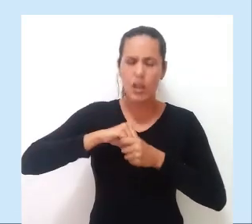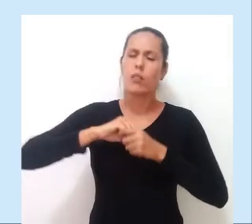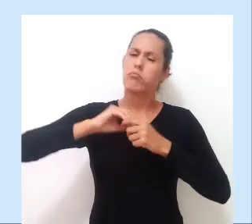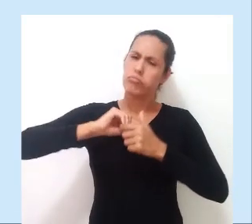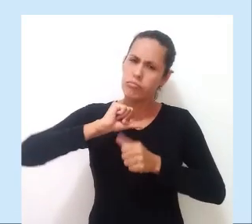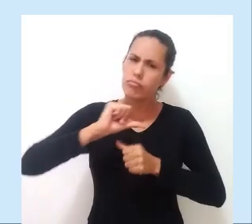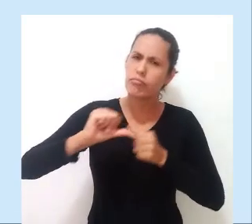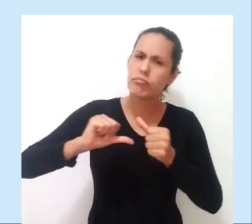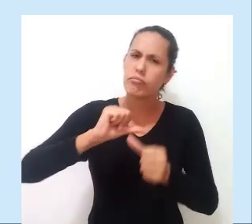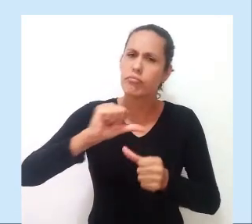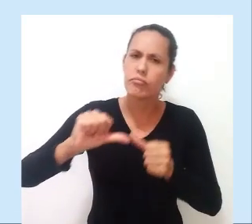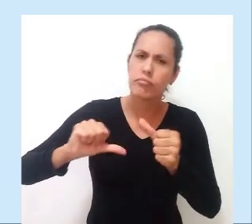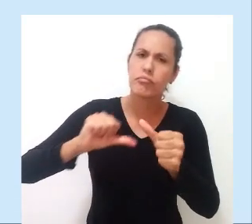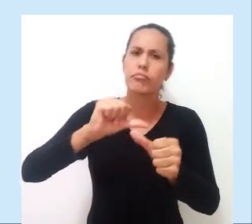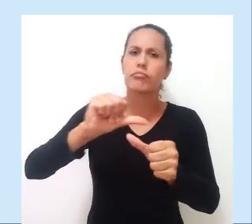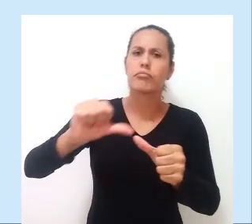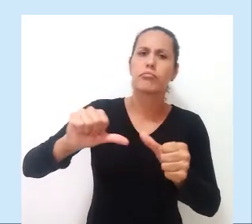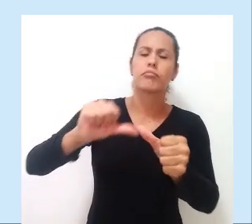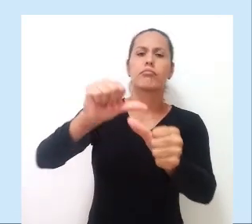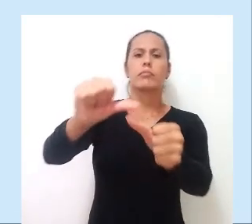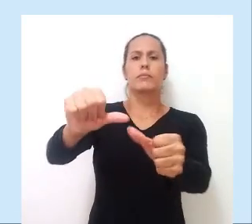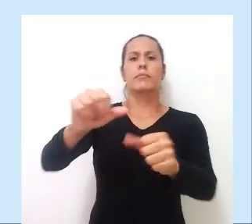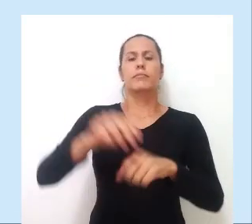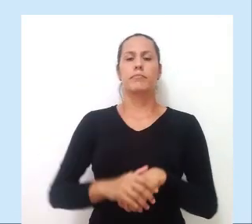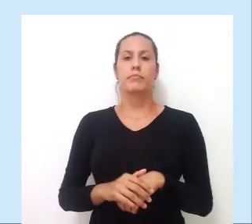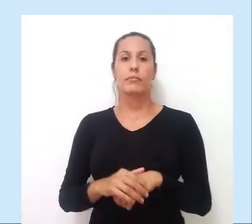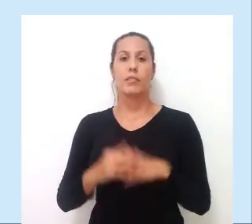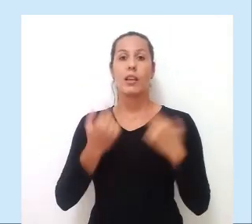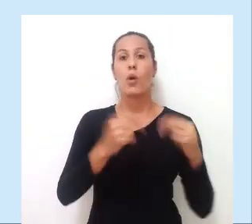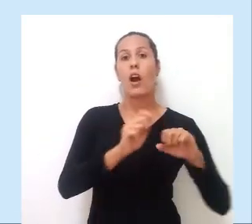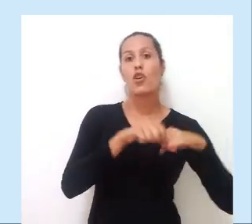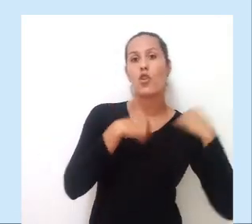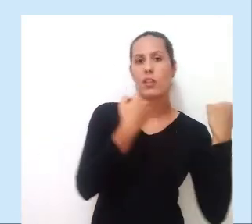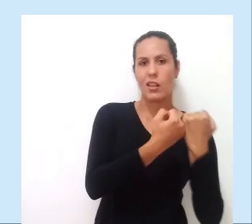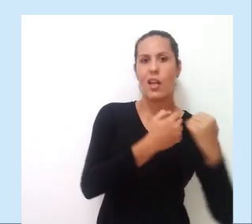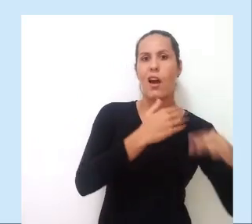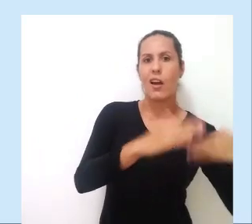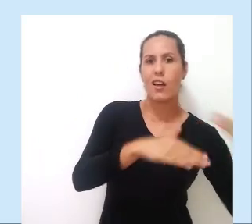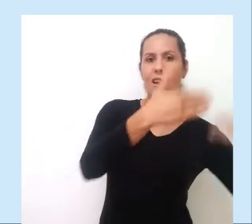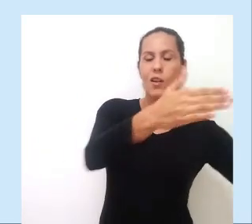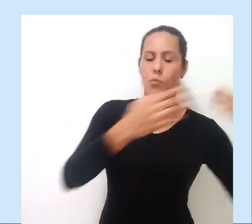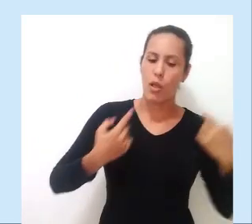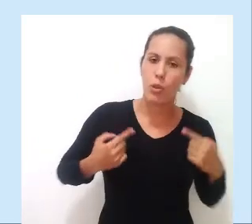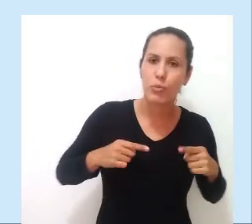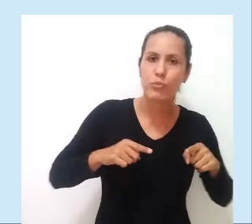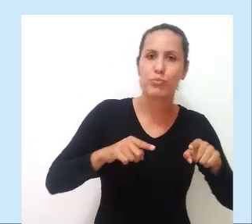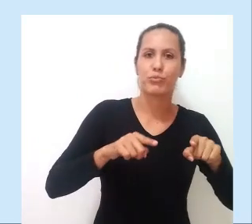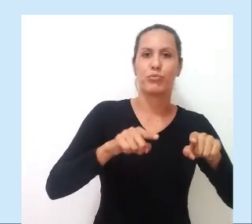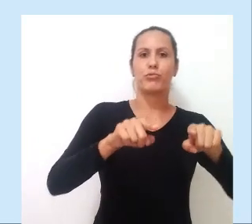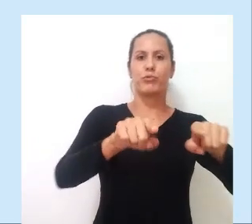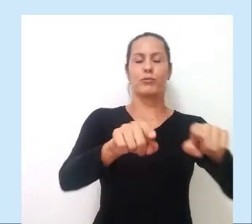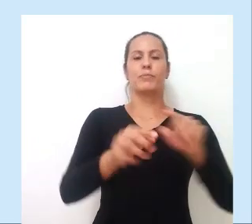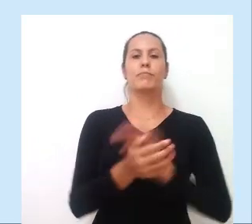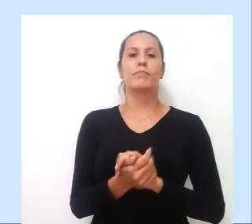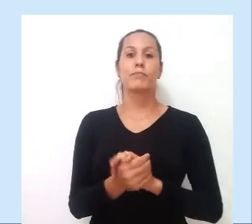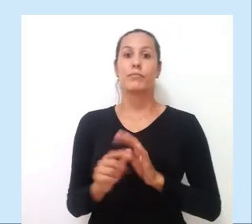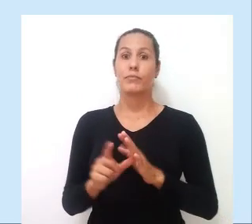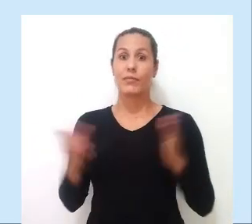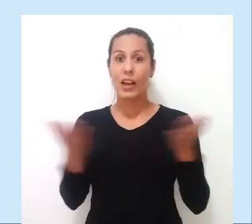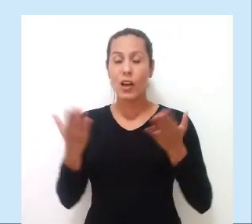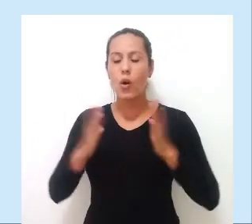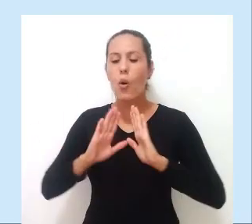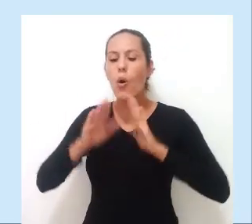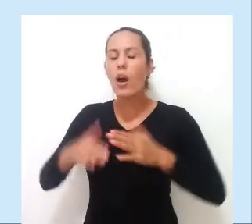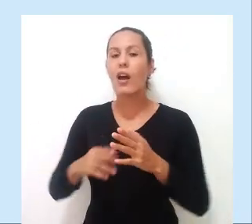modificando, elas vão acompanhando o processo de desenvolvimento da sociedade. E agora nós vamos mergulhar no